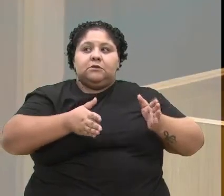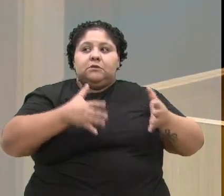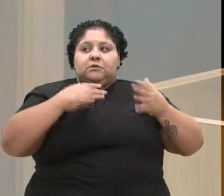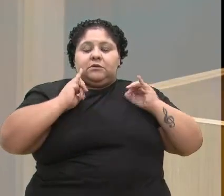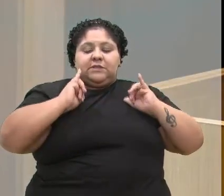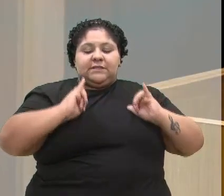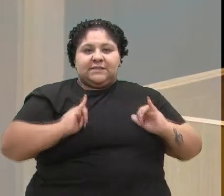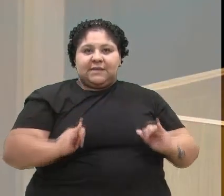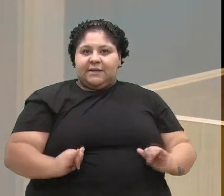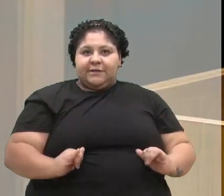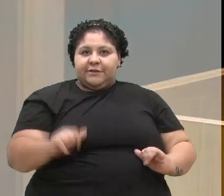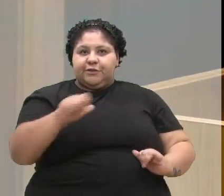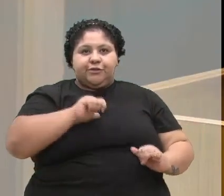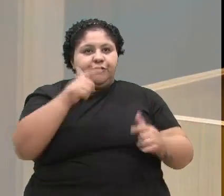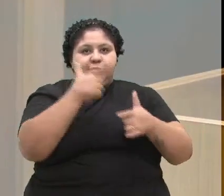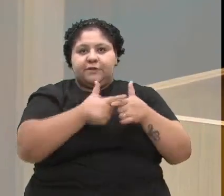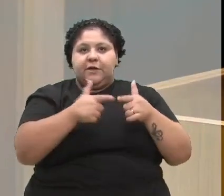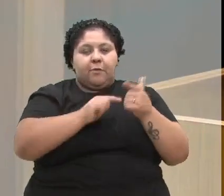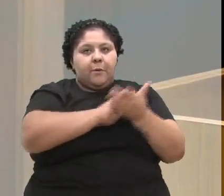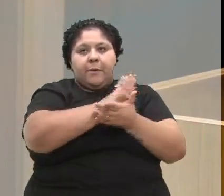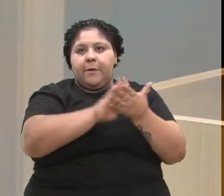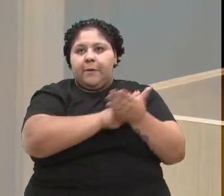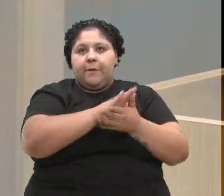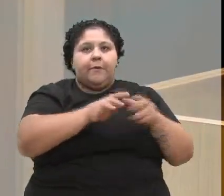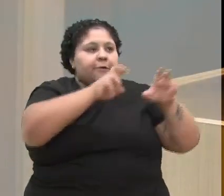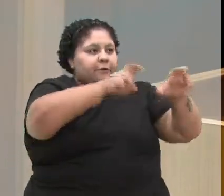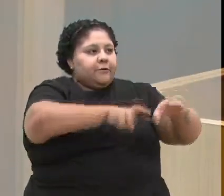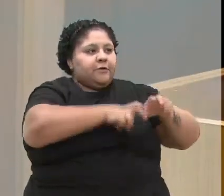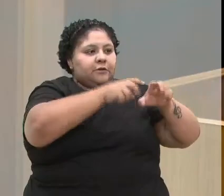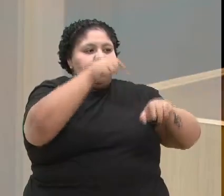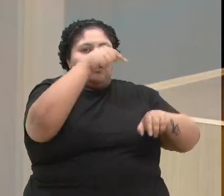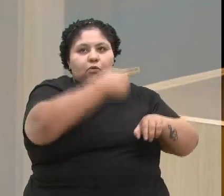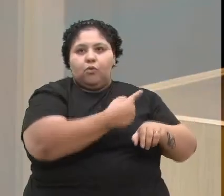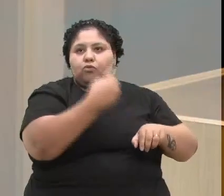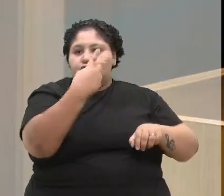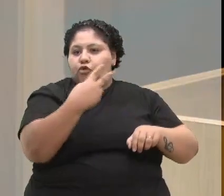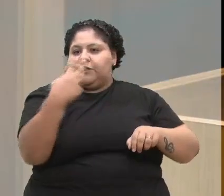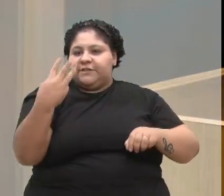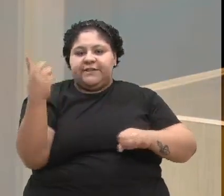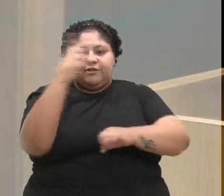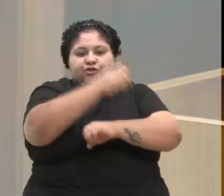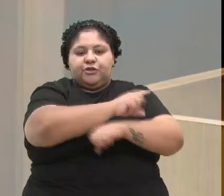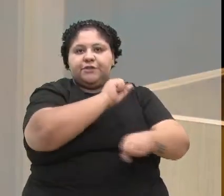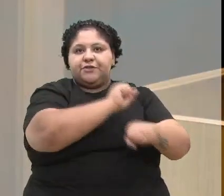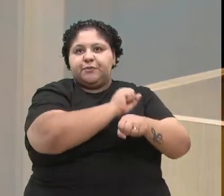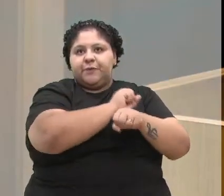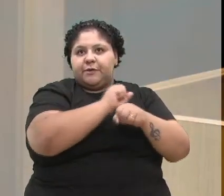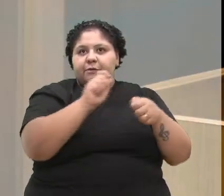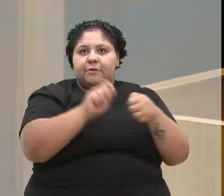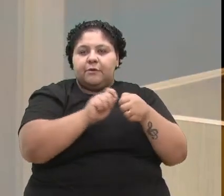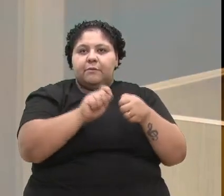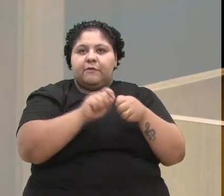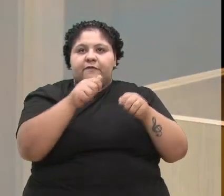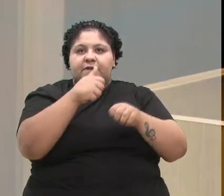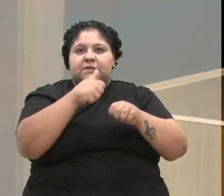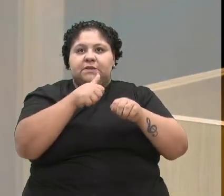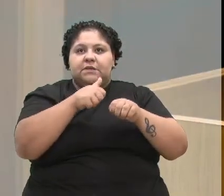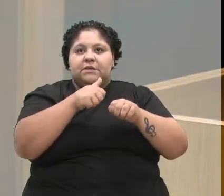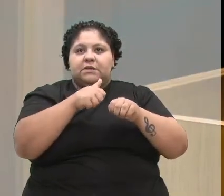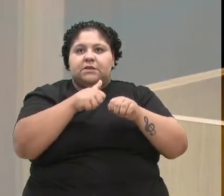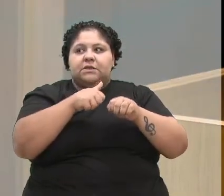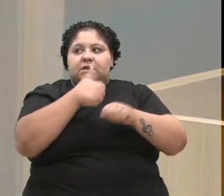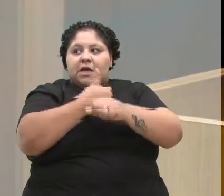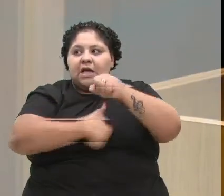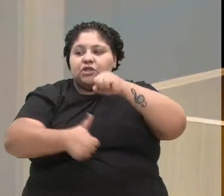problema nenhum para os agricultores virem aqui também, ficar ali um dia esperando, 2 dias que seja, para fazer a renovação do talão de produtor, porque eles